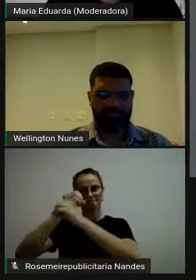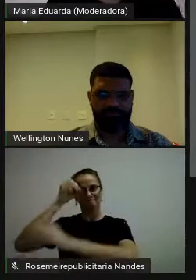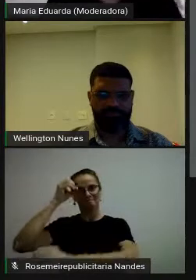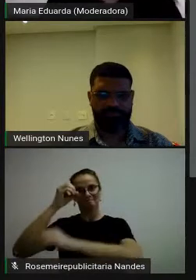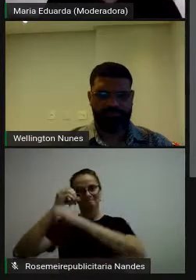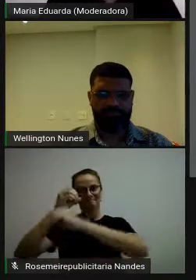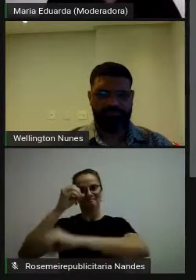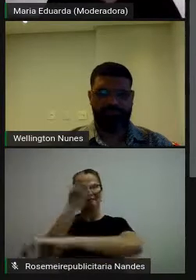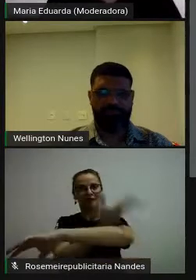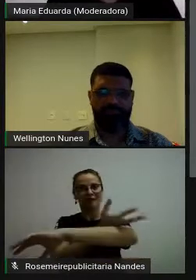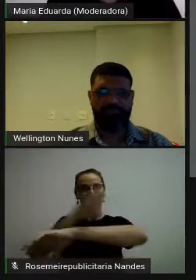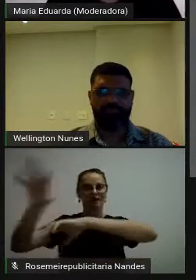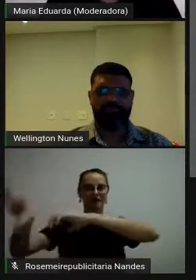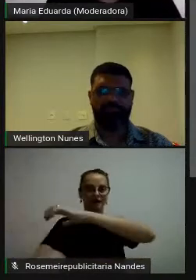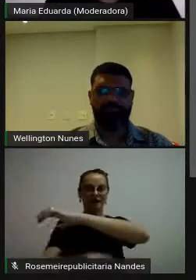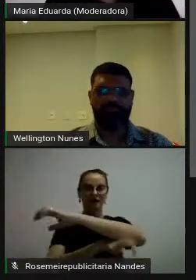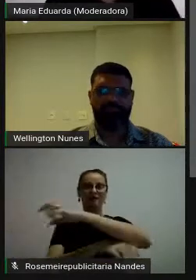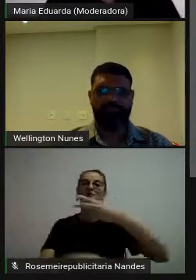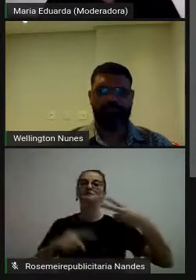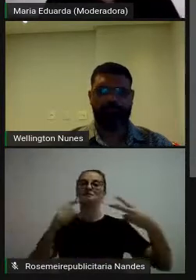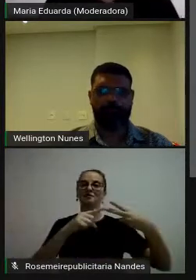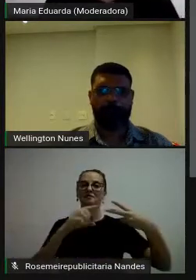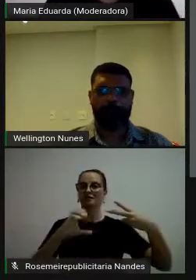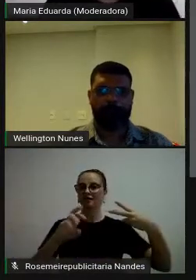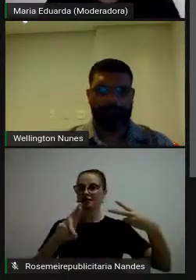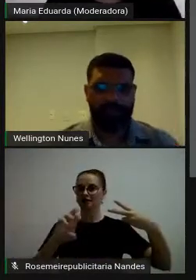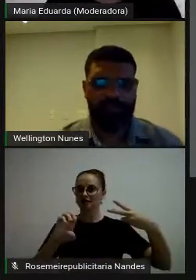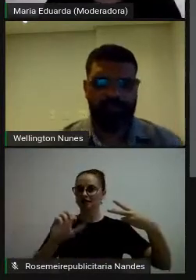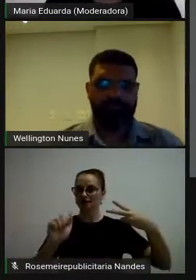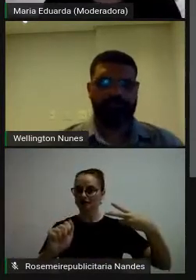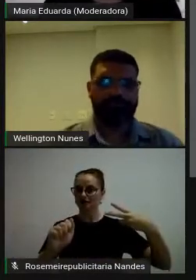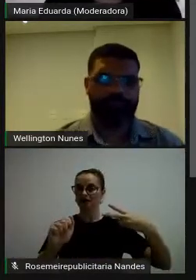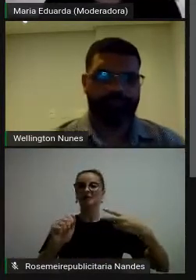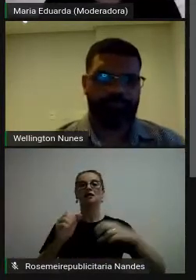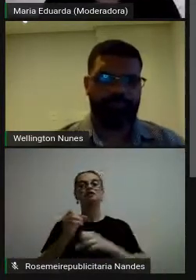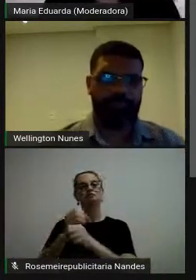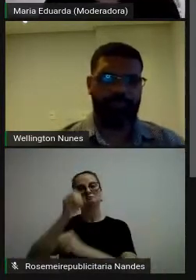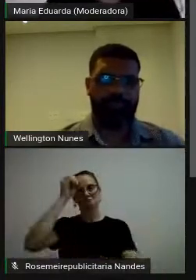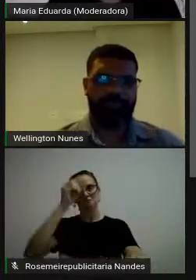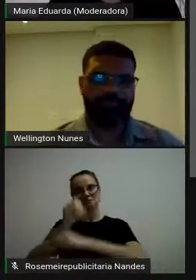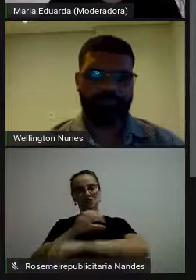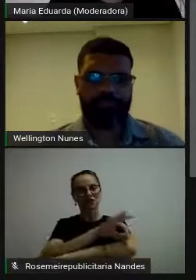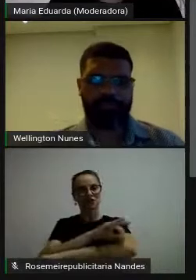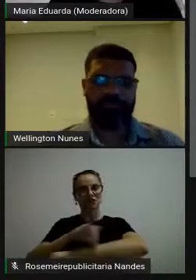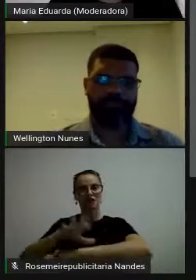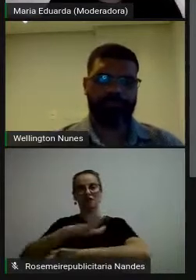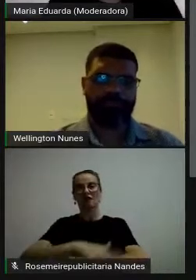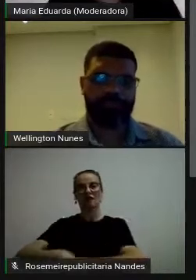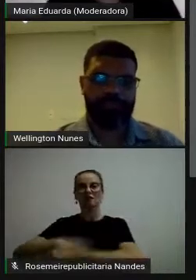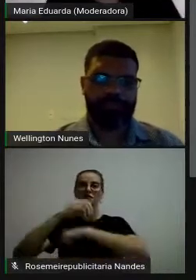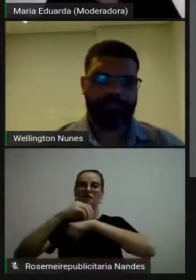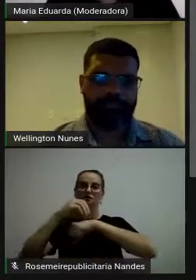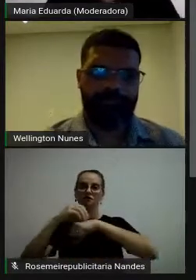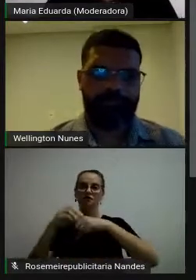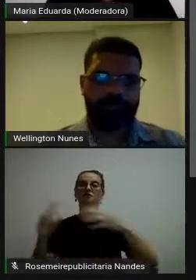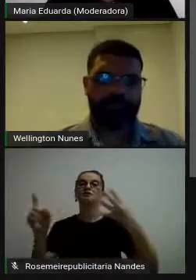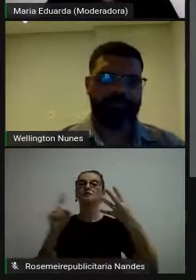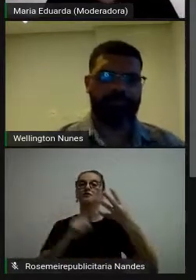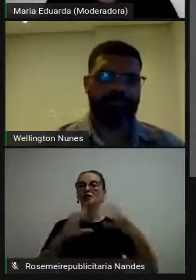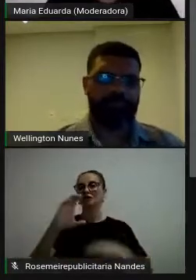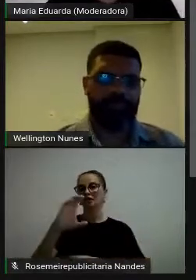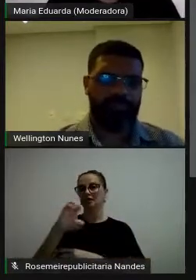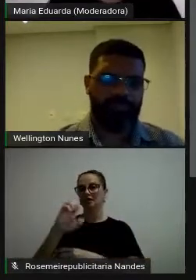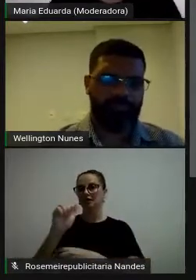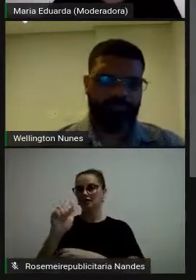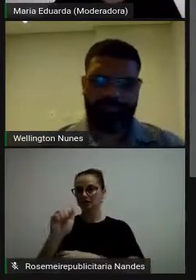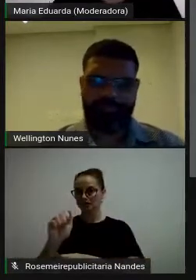o CREA, a Escola de Engenharia Civil e Ambiental da UFG, os CEAs de Engenharia Civil, de Engenharia Ambiental, e também os CEAs